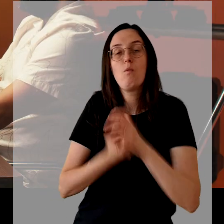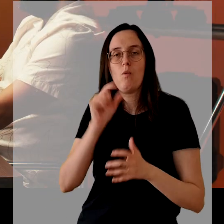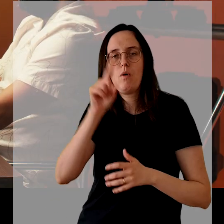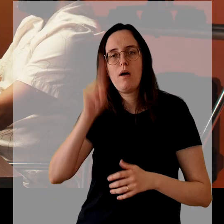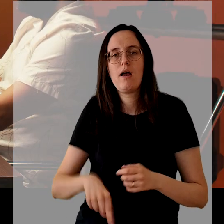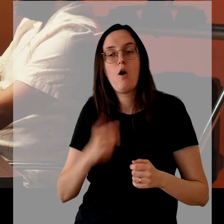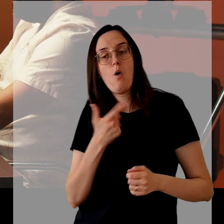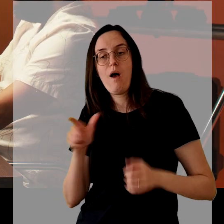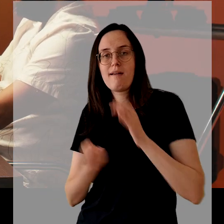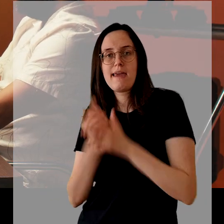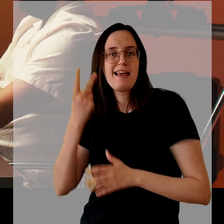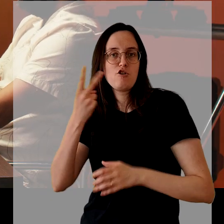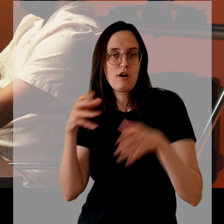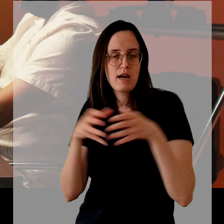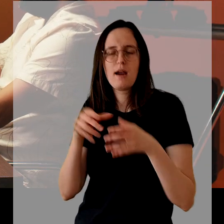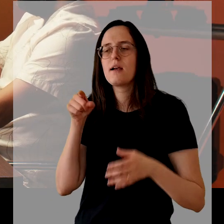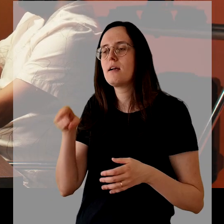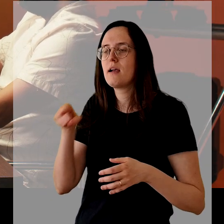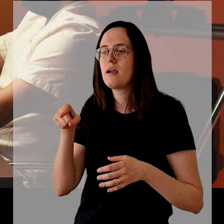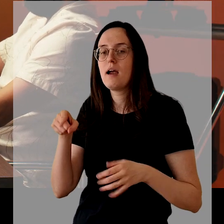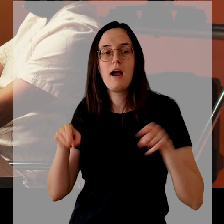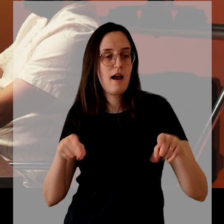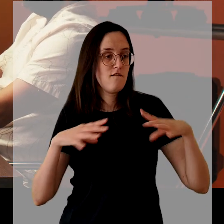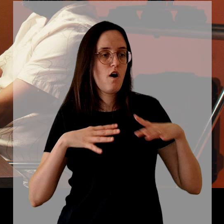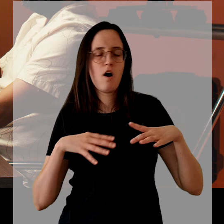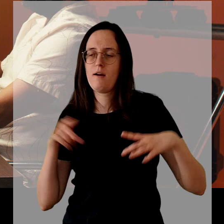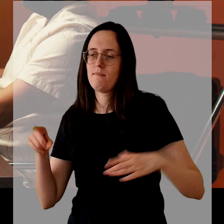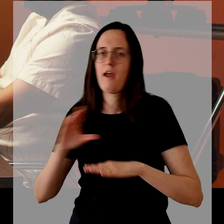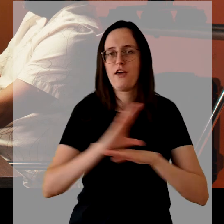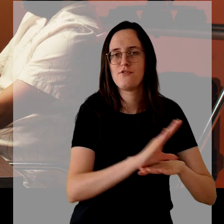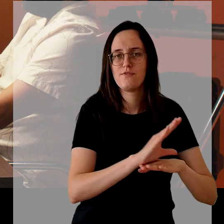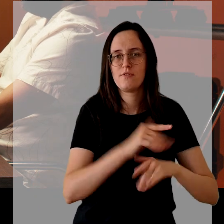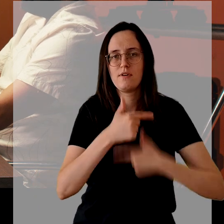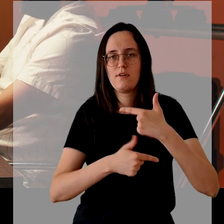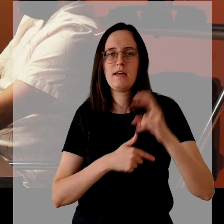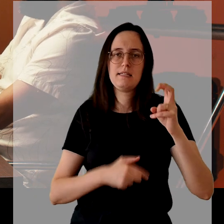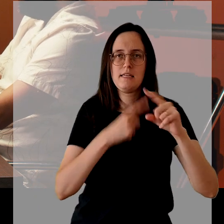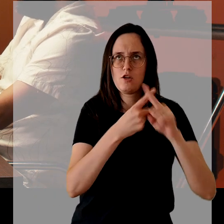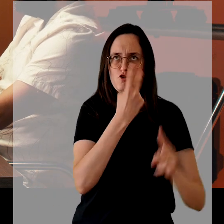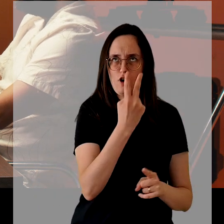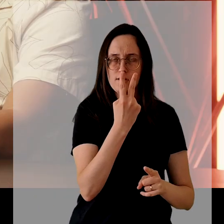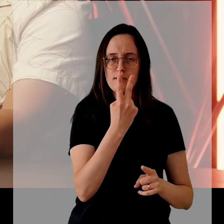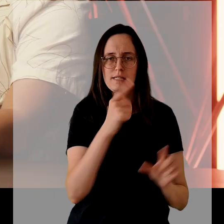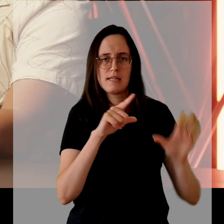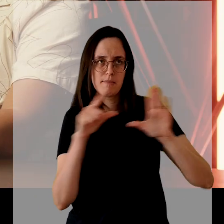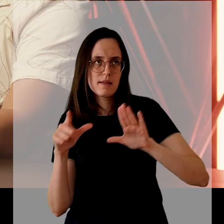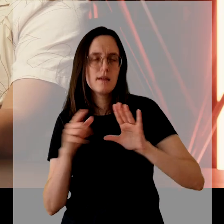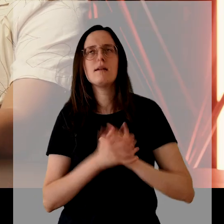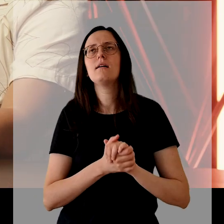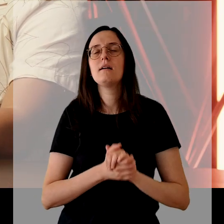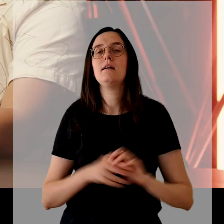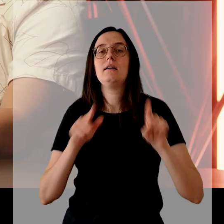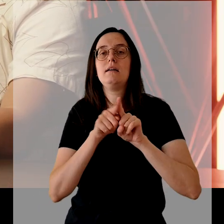criou uma segunda equipe que cobria folga. Então, a equipe trabalhava 5:2